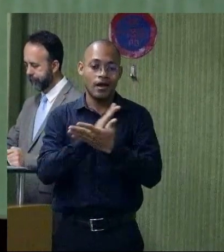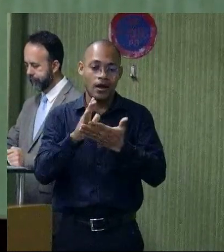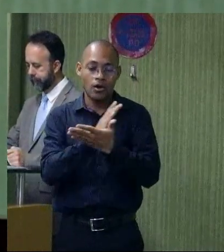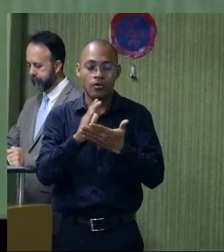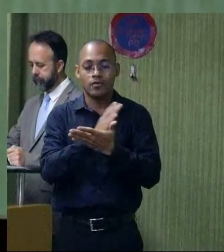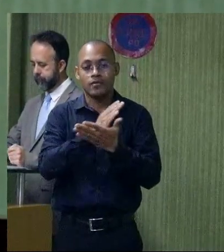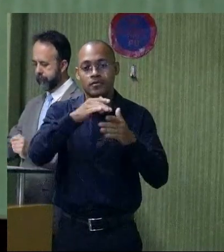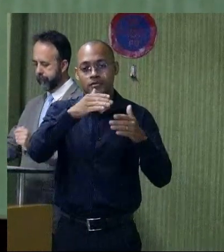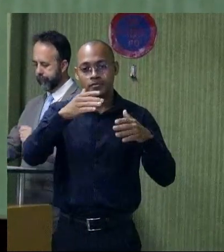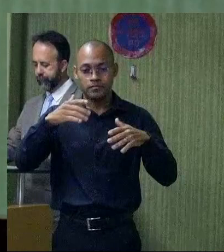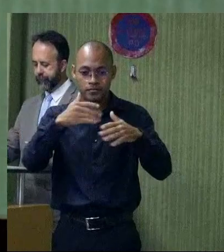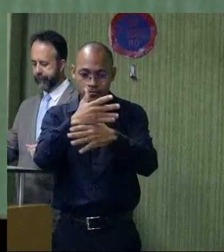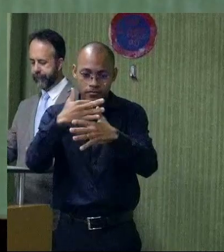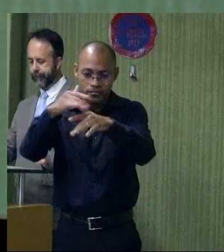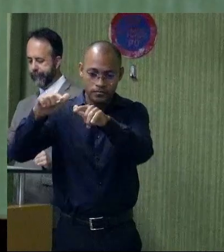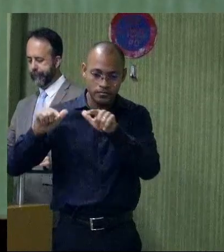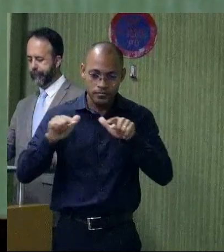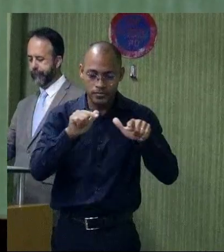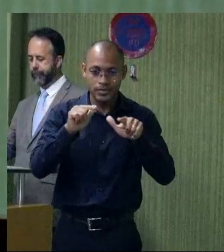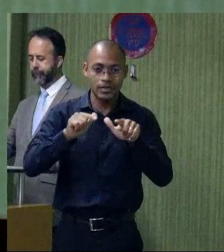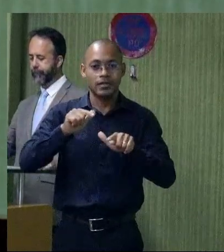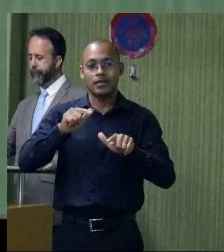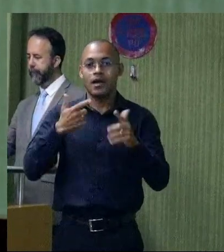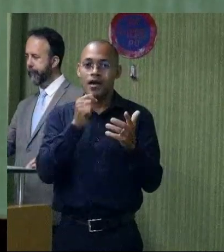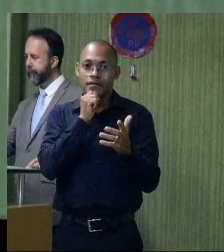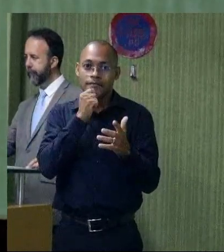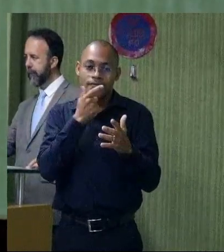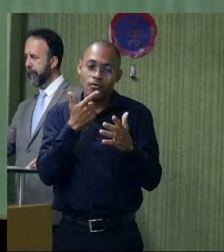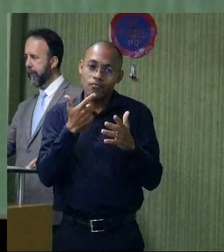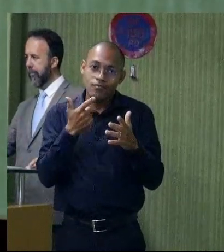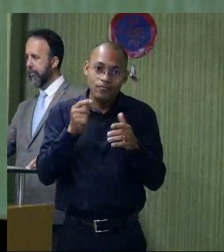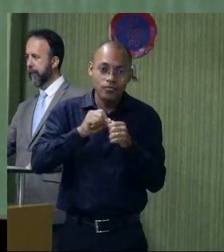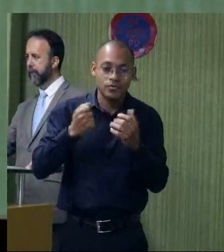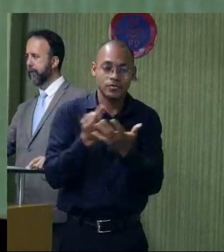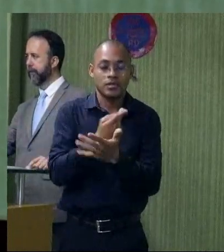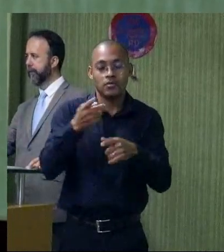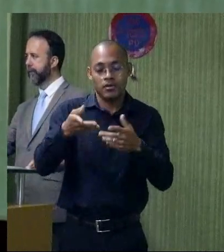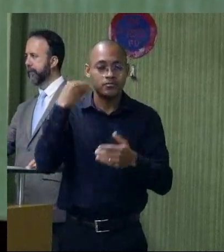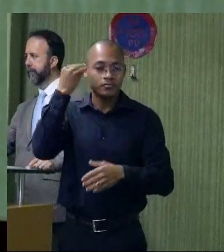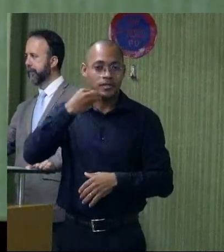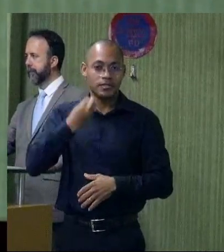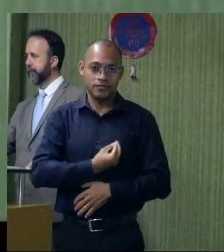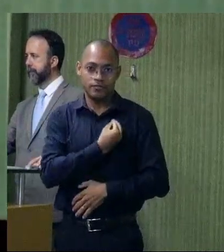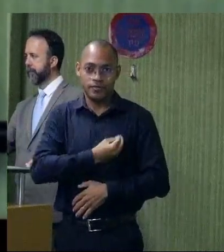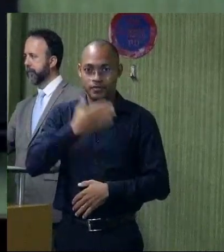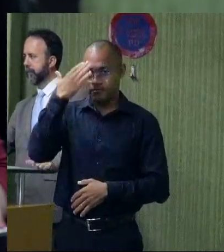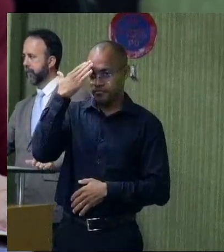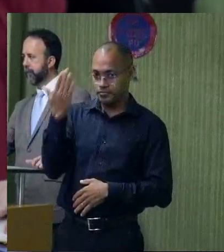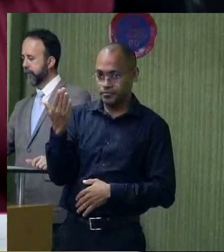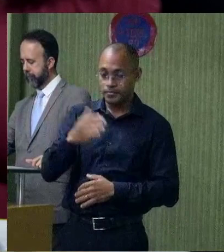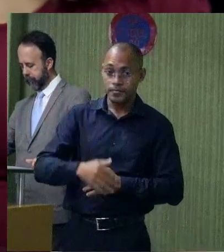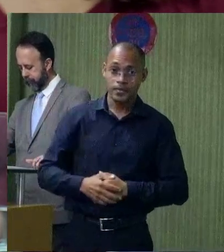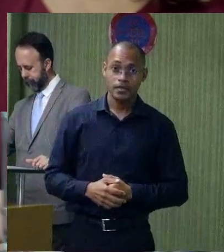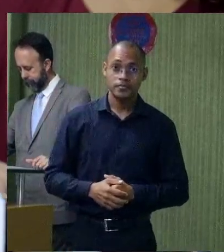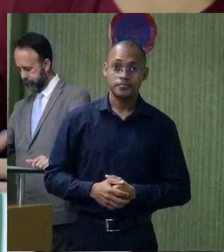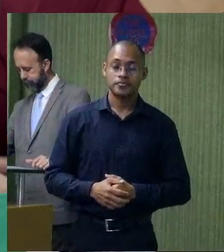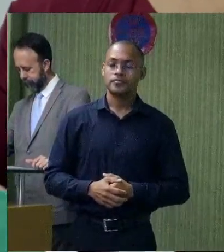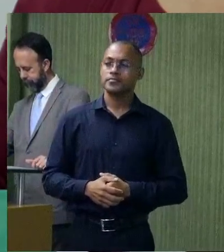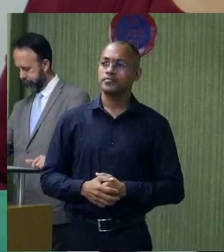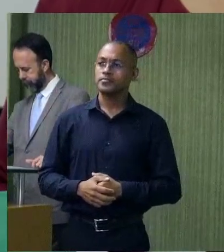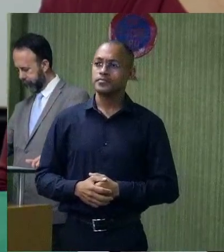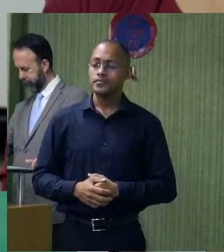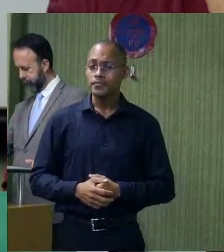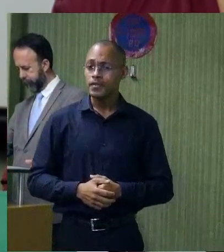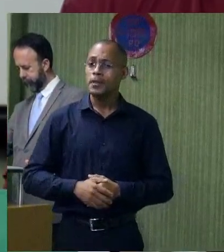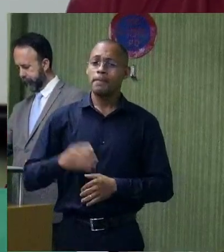momento né era essa minha experiência então vivida Obrigada e na experiência das Duas né de